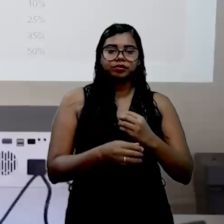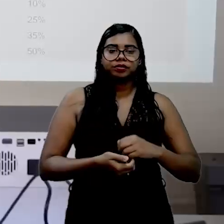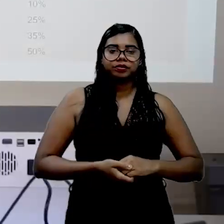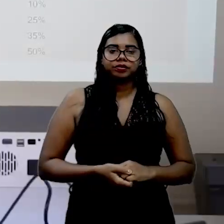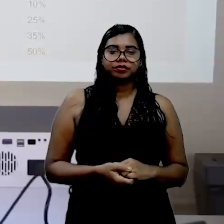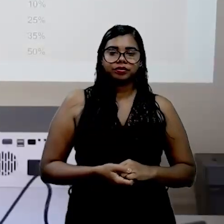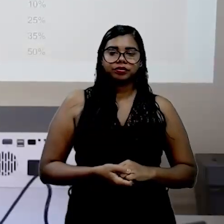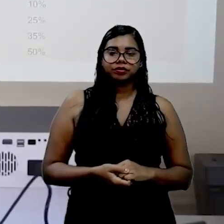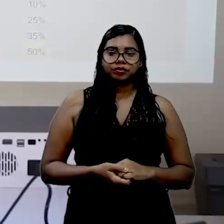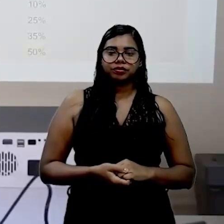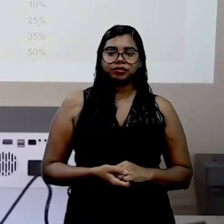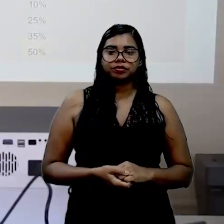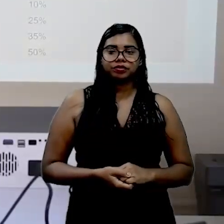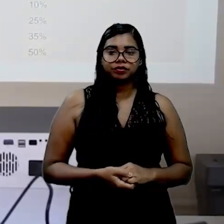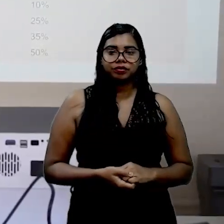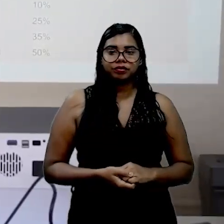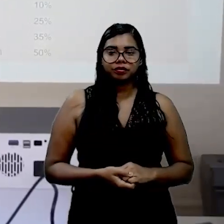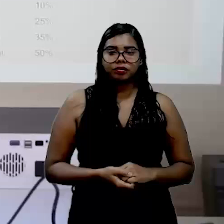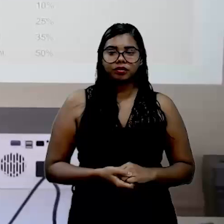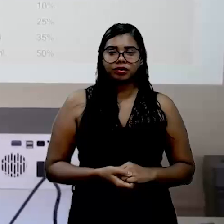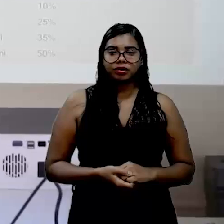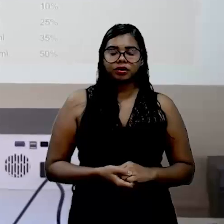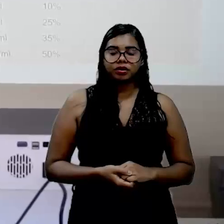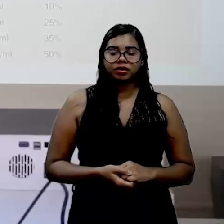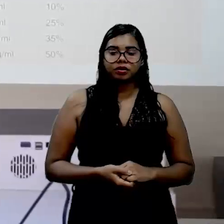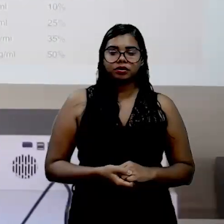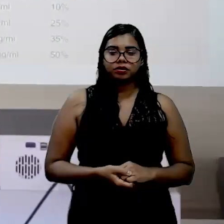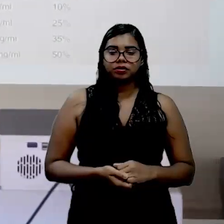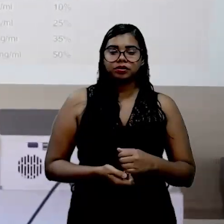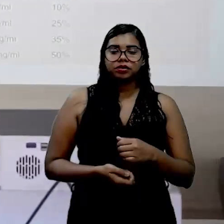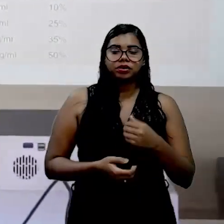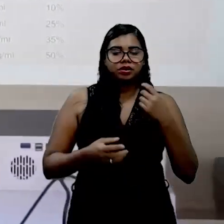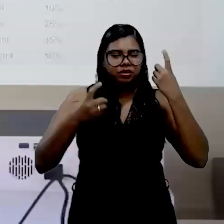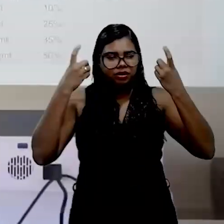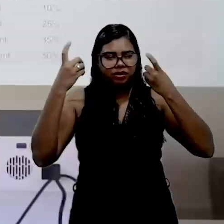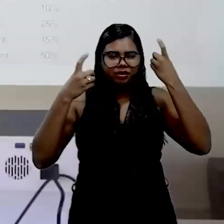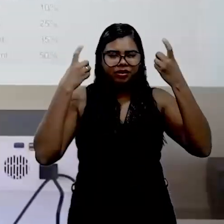gente que desespera. Estou com o PSA alto, morri. Não é. Calma.